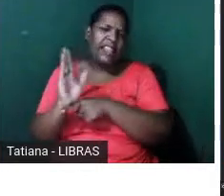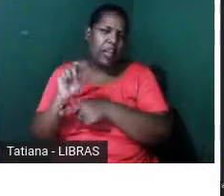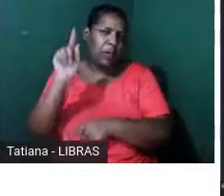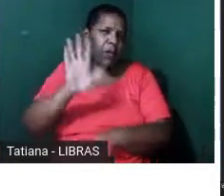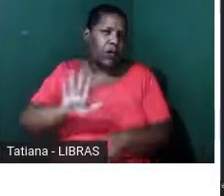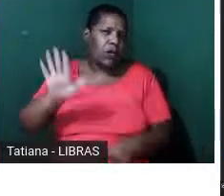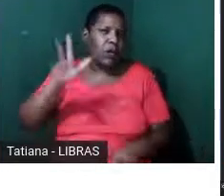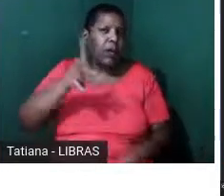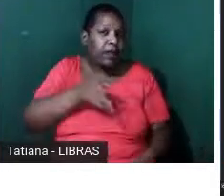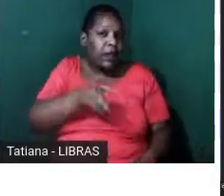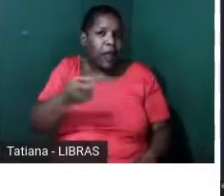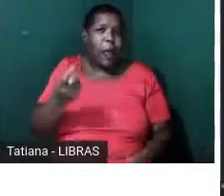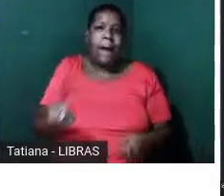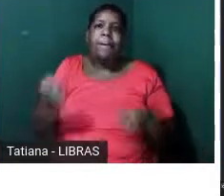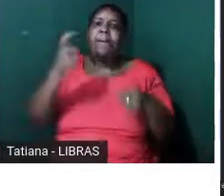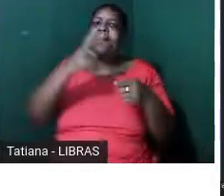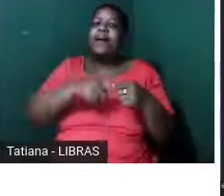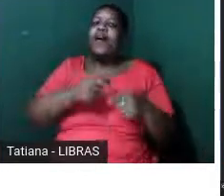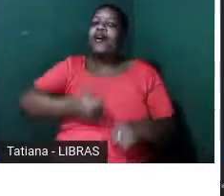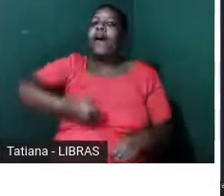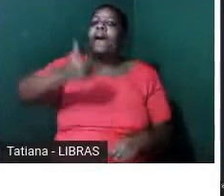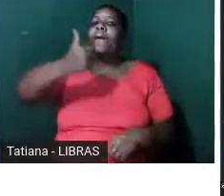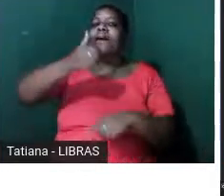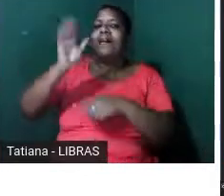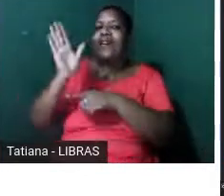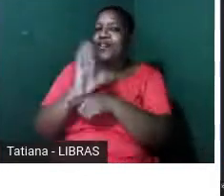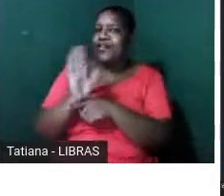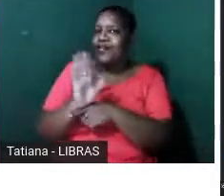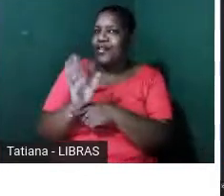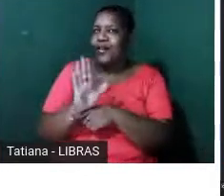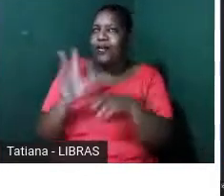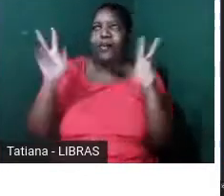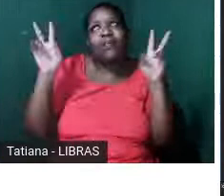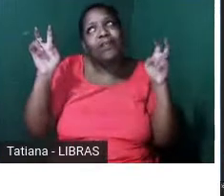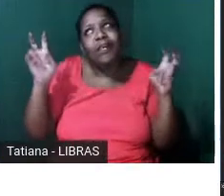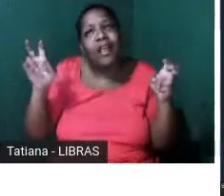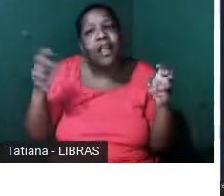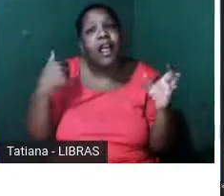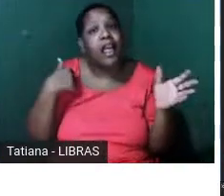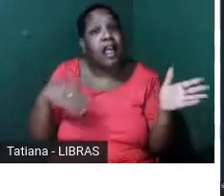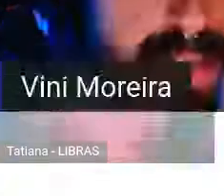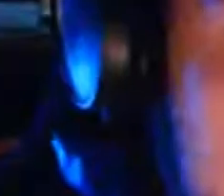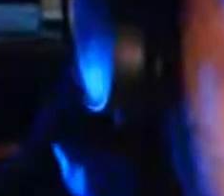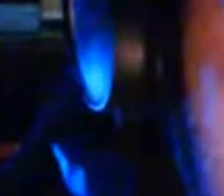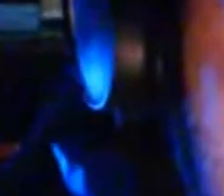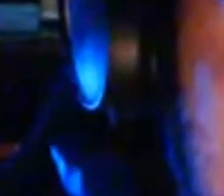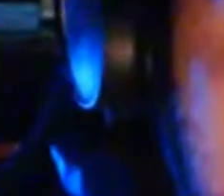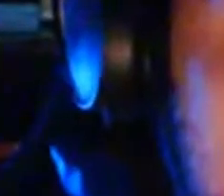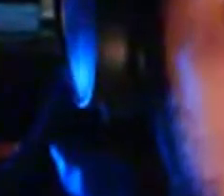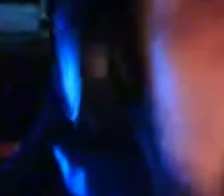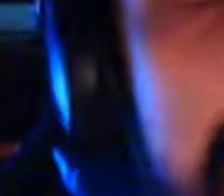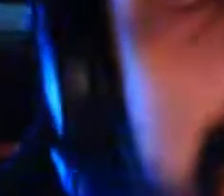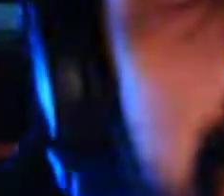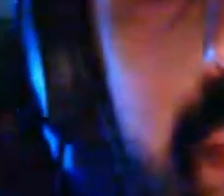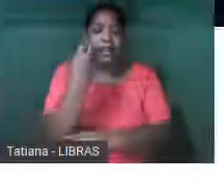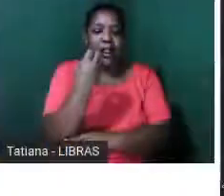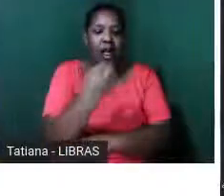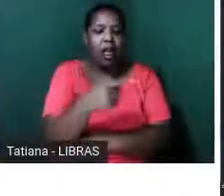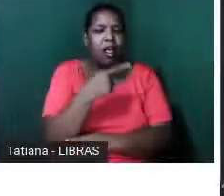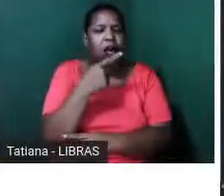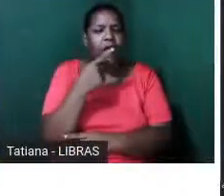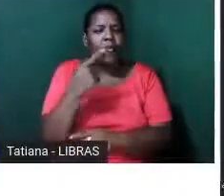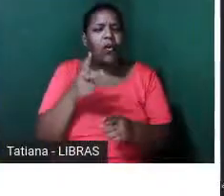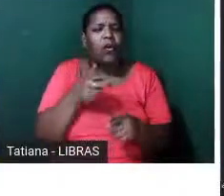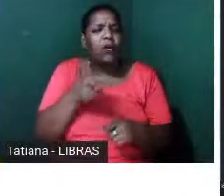a gente sempre volta para o primeiro filme entre aspas que é chegada do trem na estação Por que que a gente